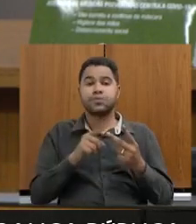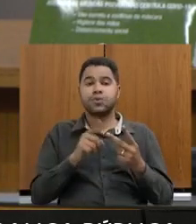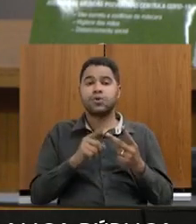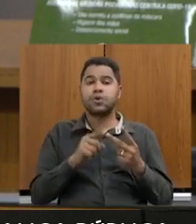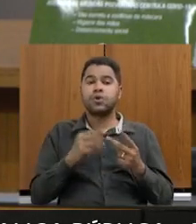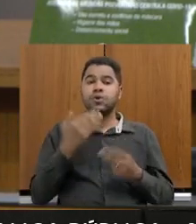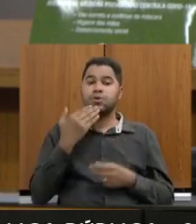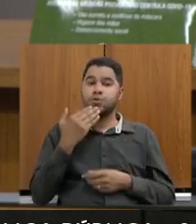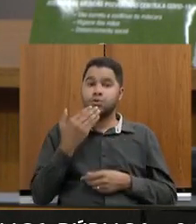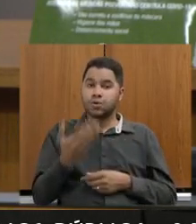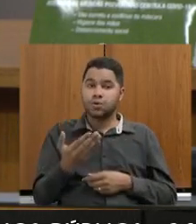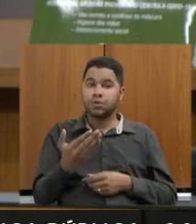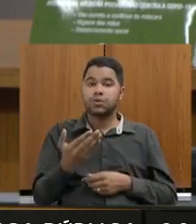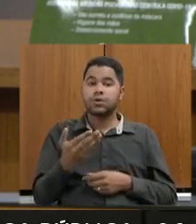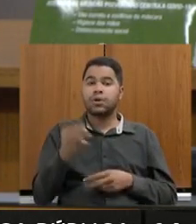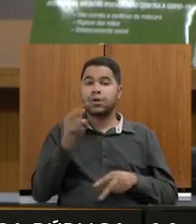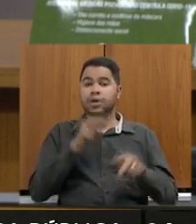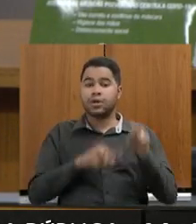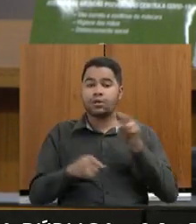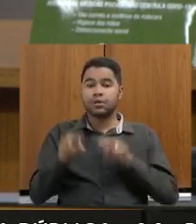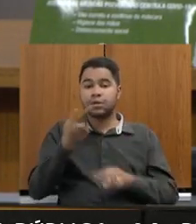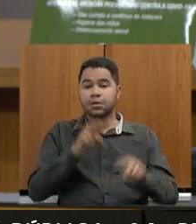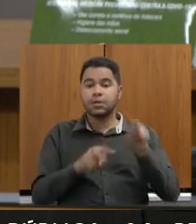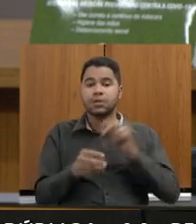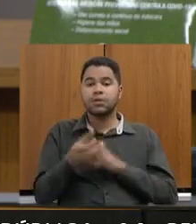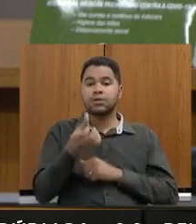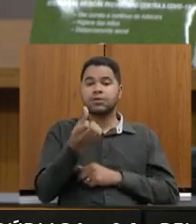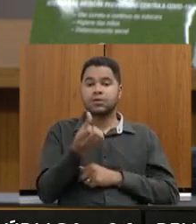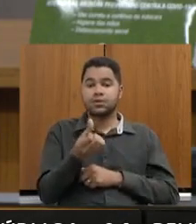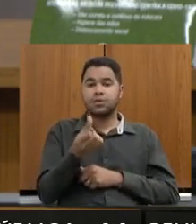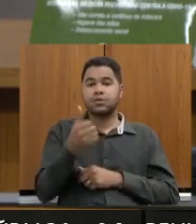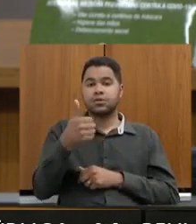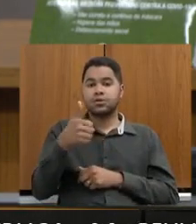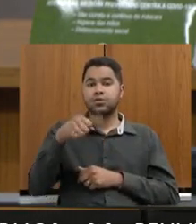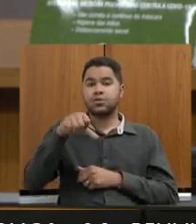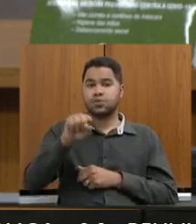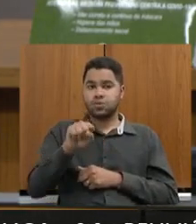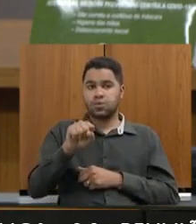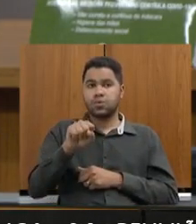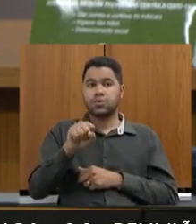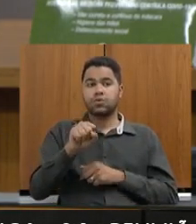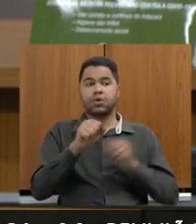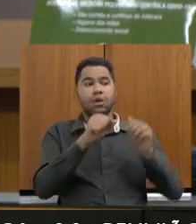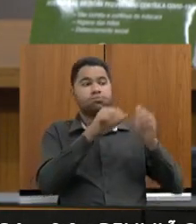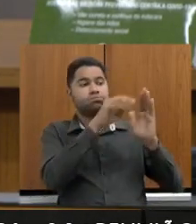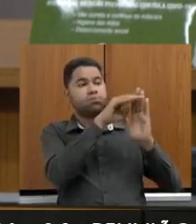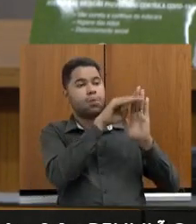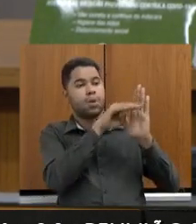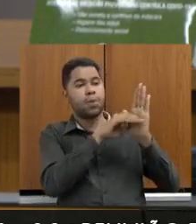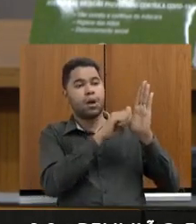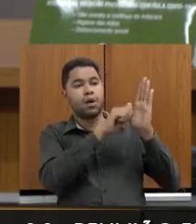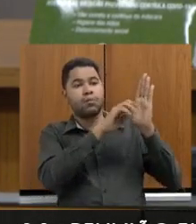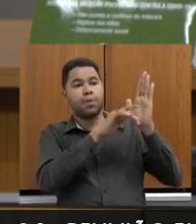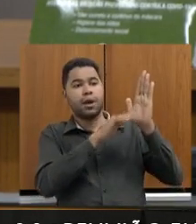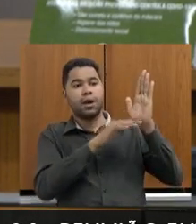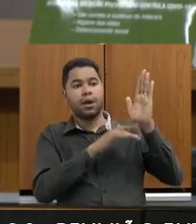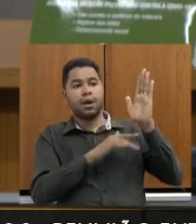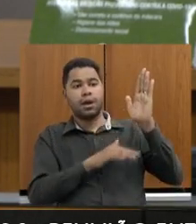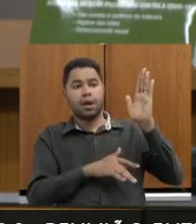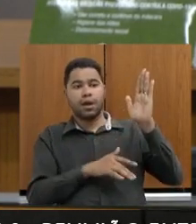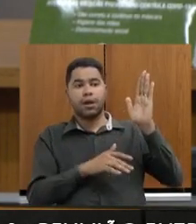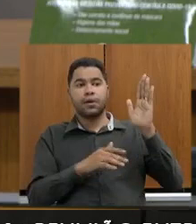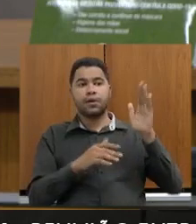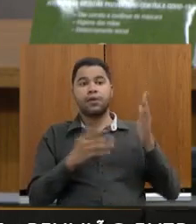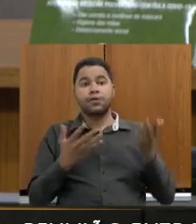solicitamos e está em análise 618 excedentes o fato é